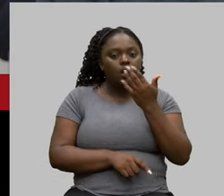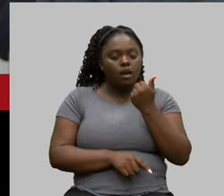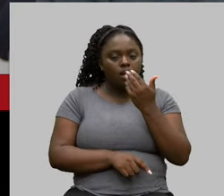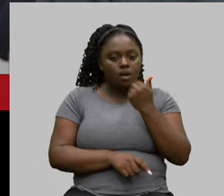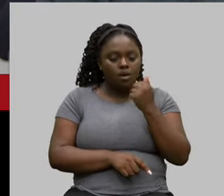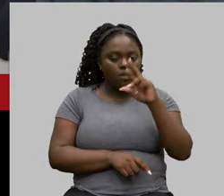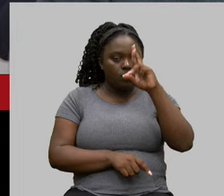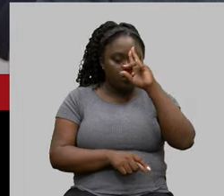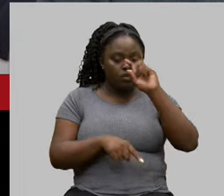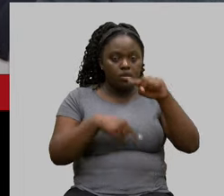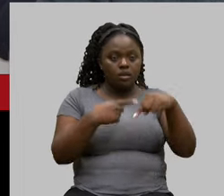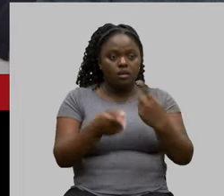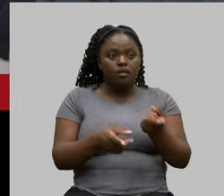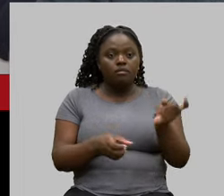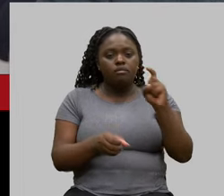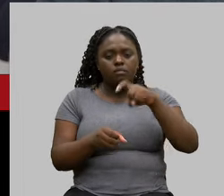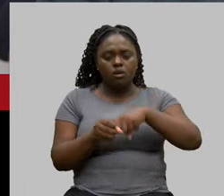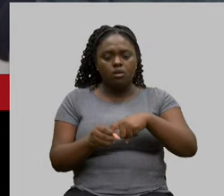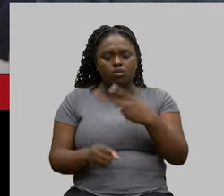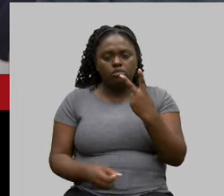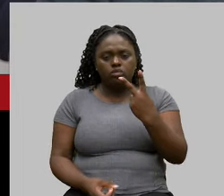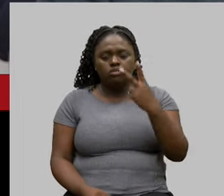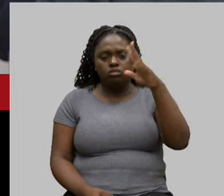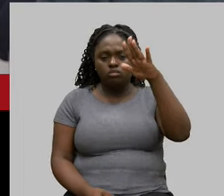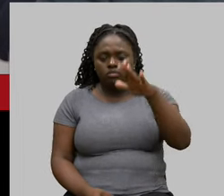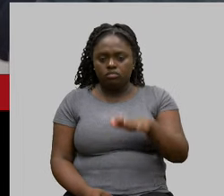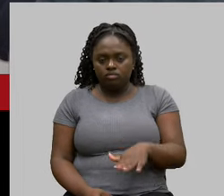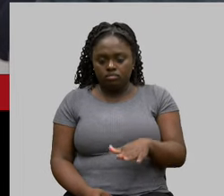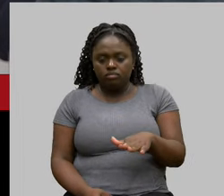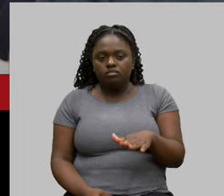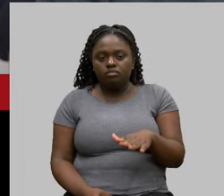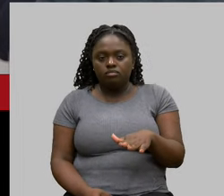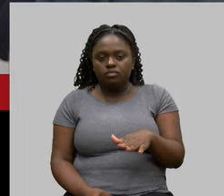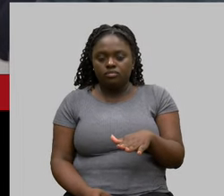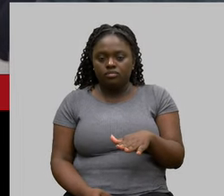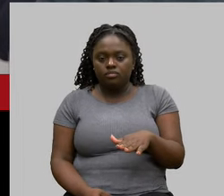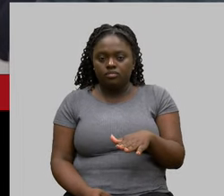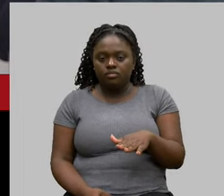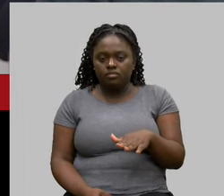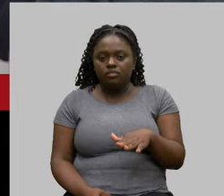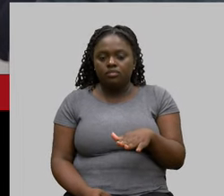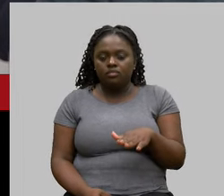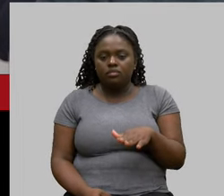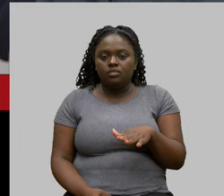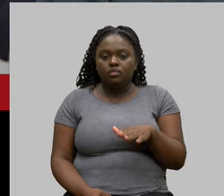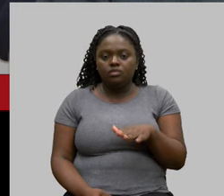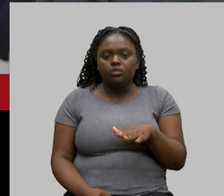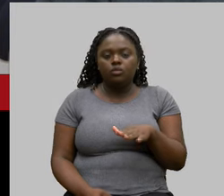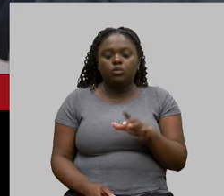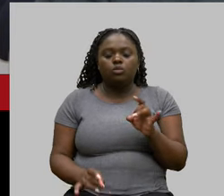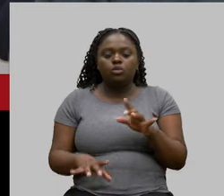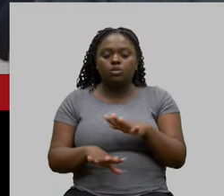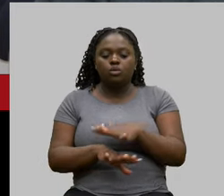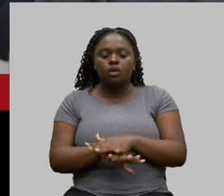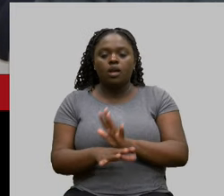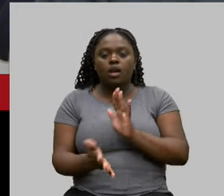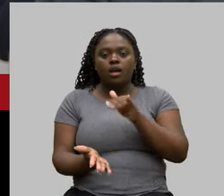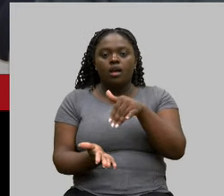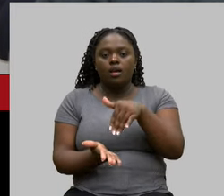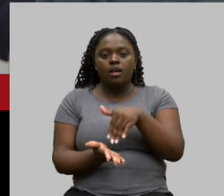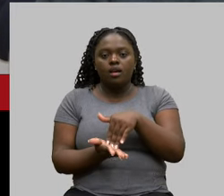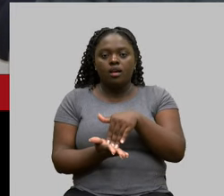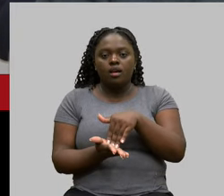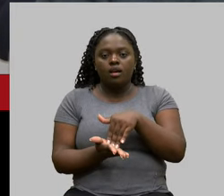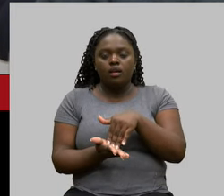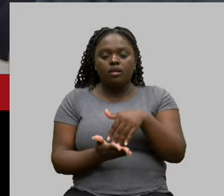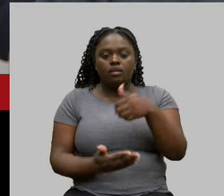às 14 né às 14 horas com previsão de fechamento até às